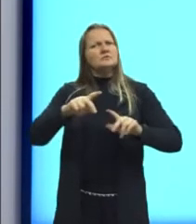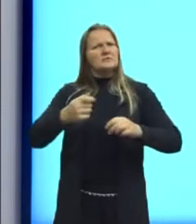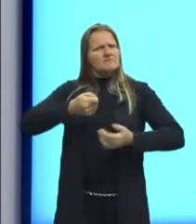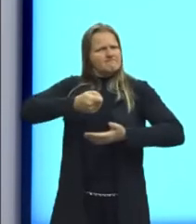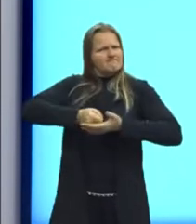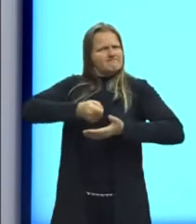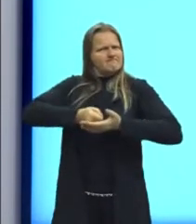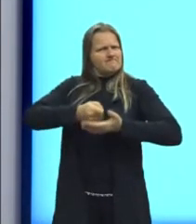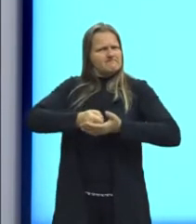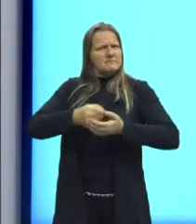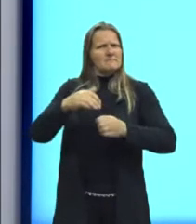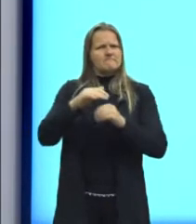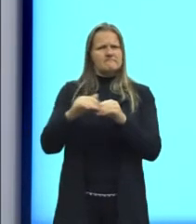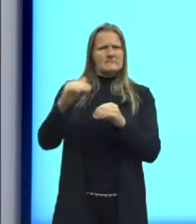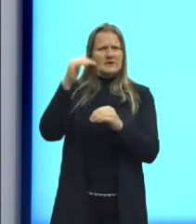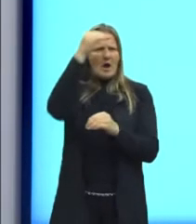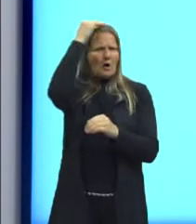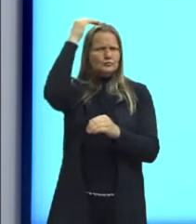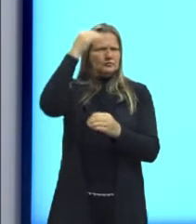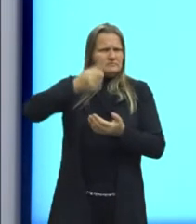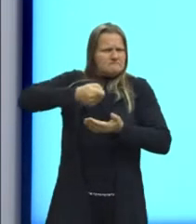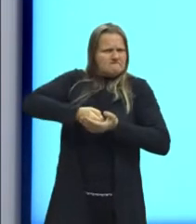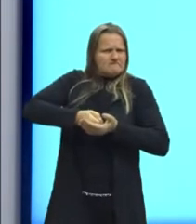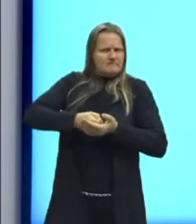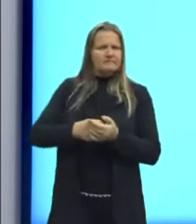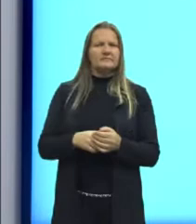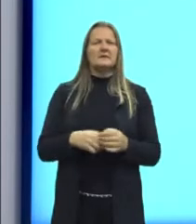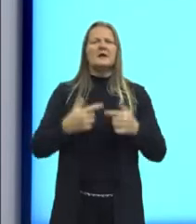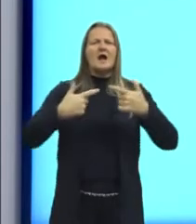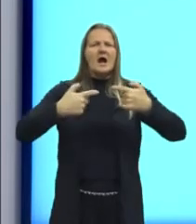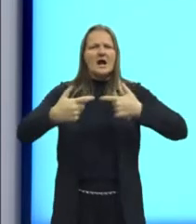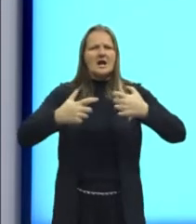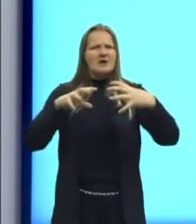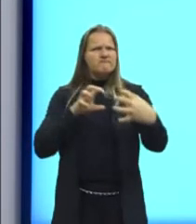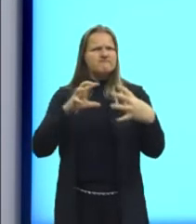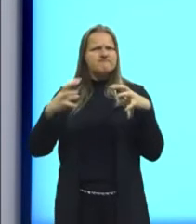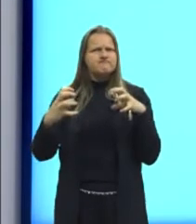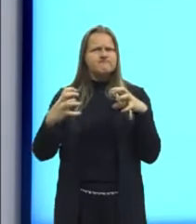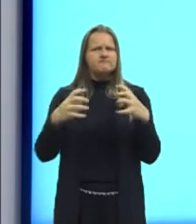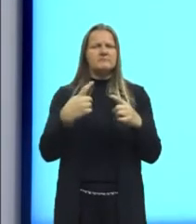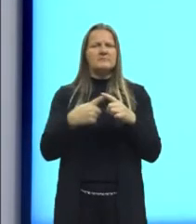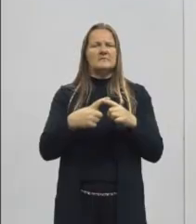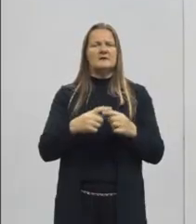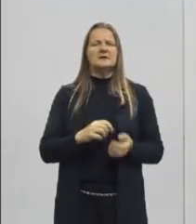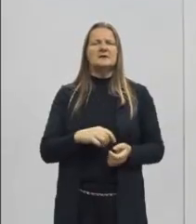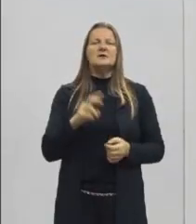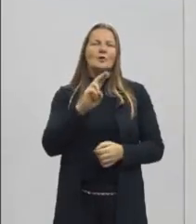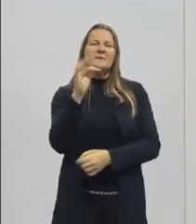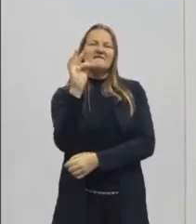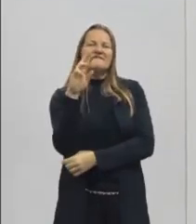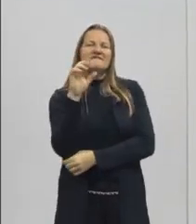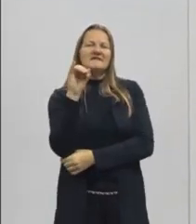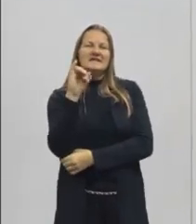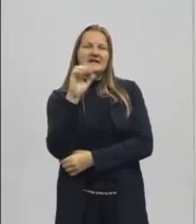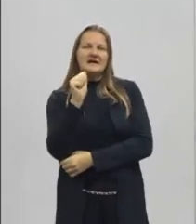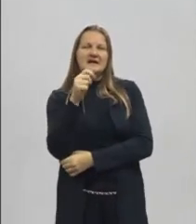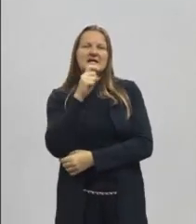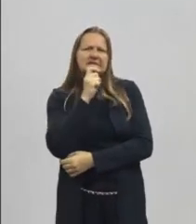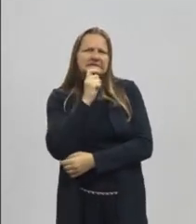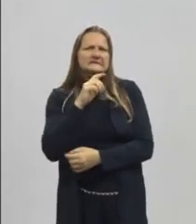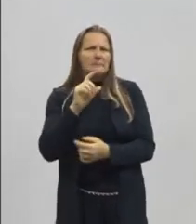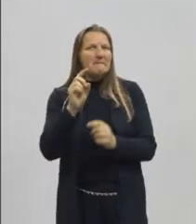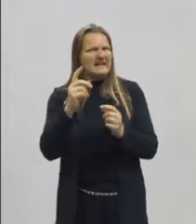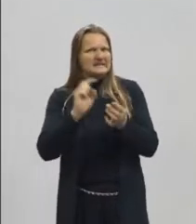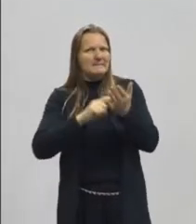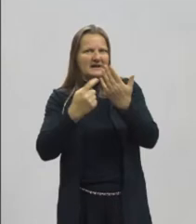autoritarismo também a Guerra Fria e os países vários países todo mundo acabaram sofrendo ou com